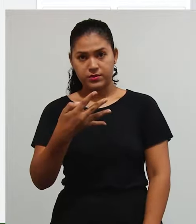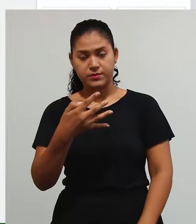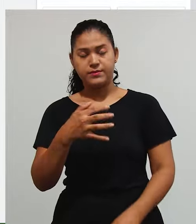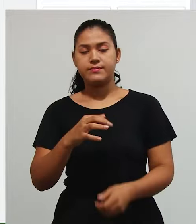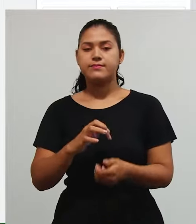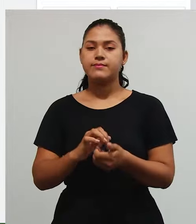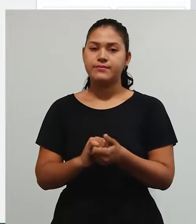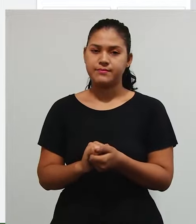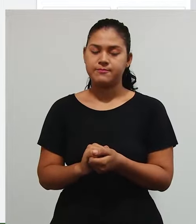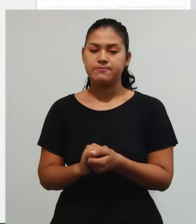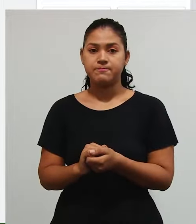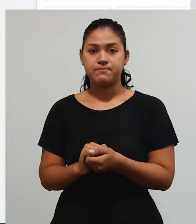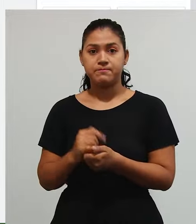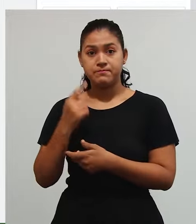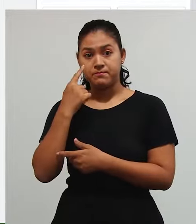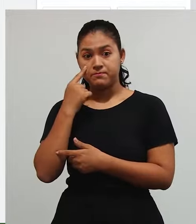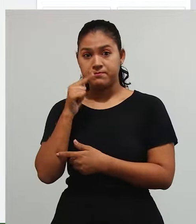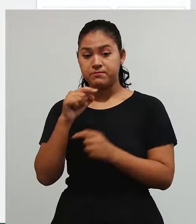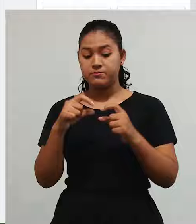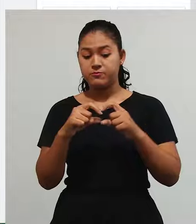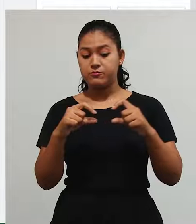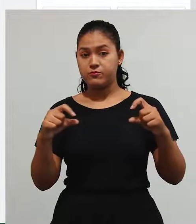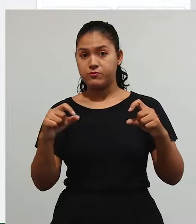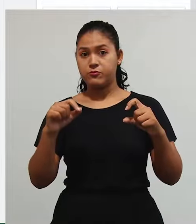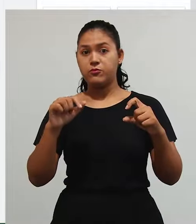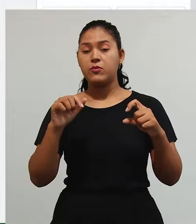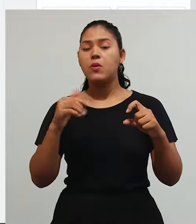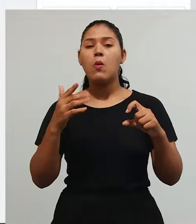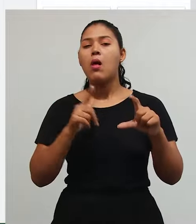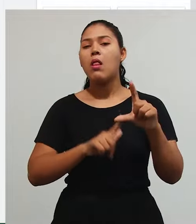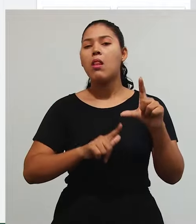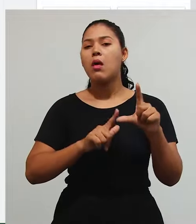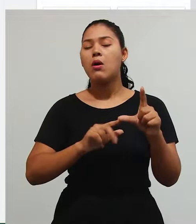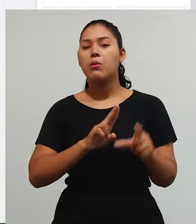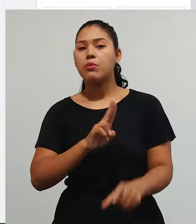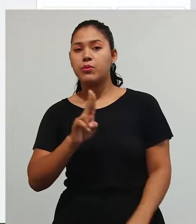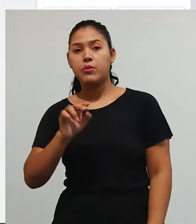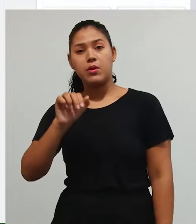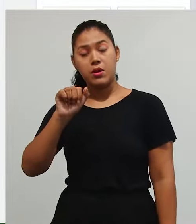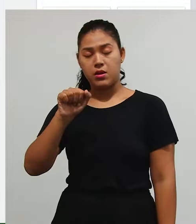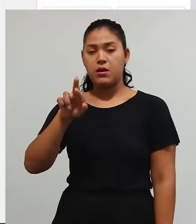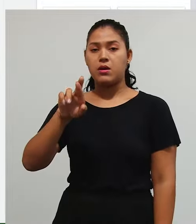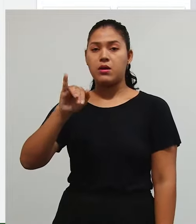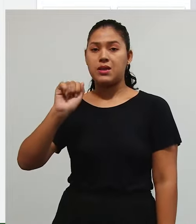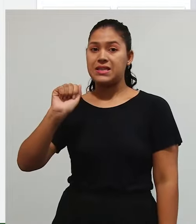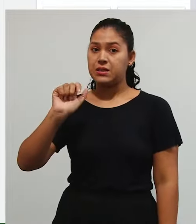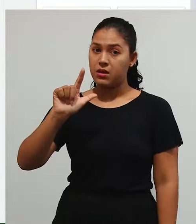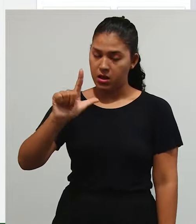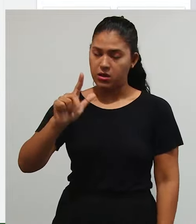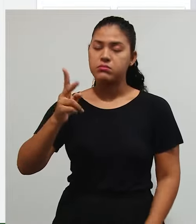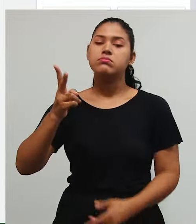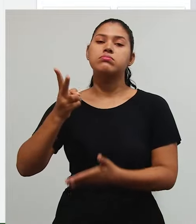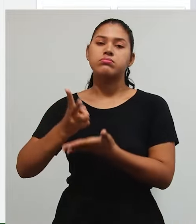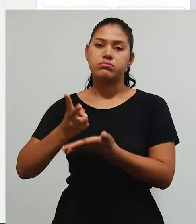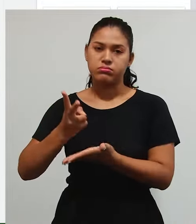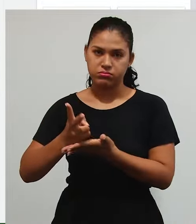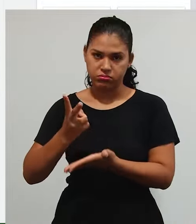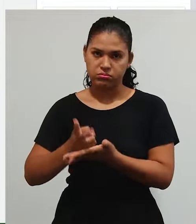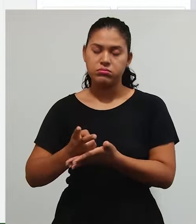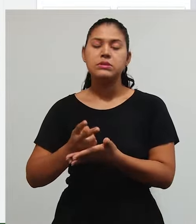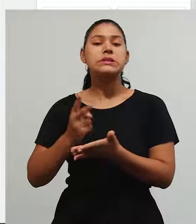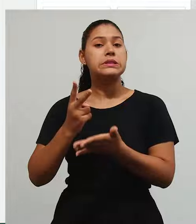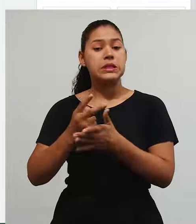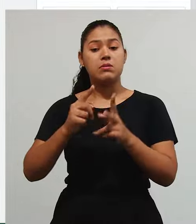fonte aqui, você vai, né, Arial, mais uma vez, né, sempre fazer essa orientação, Arial